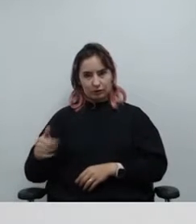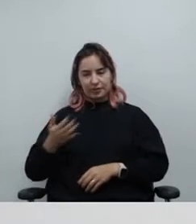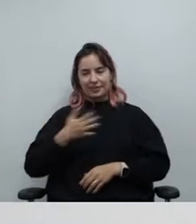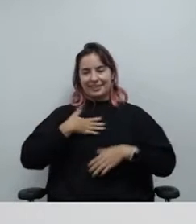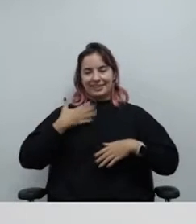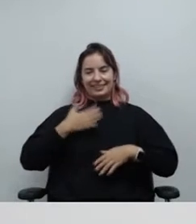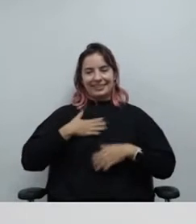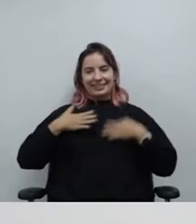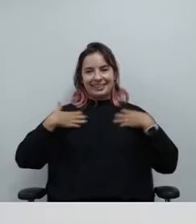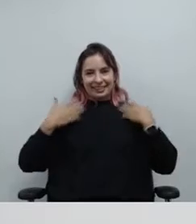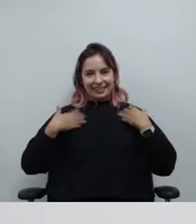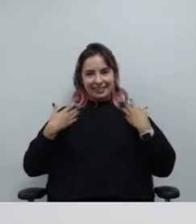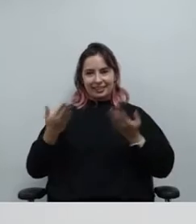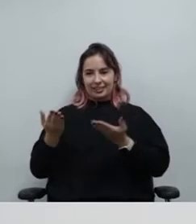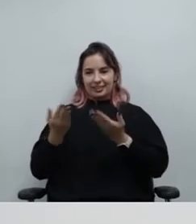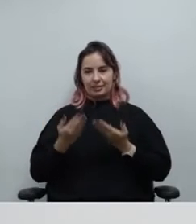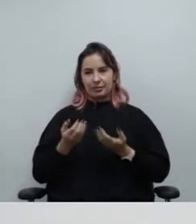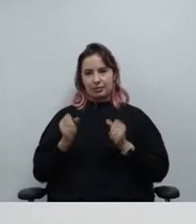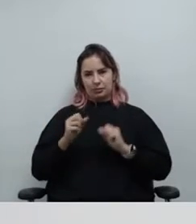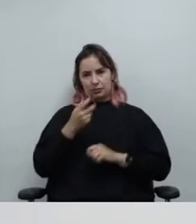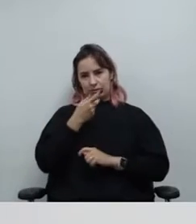aqui no colegiado. Já lhe passo a palavra.